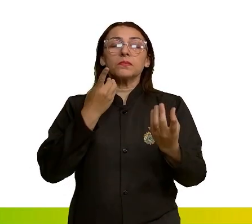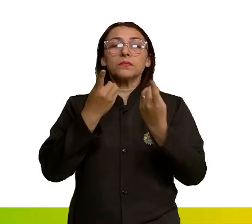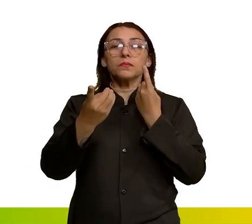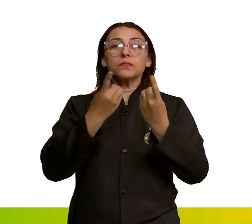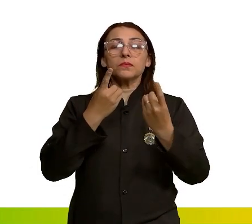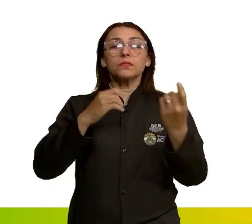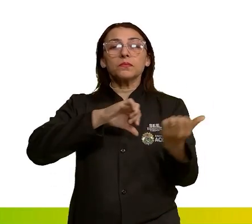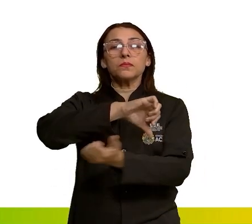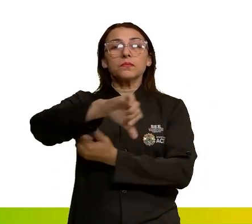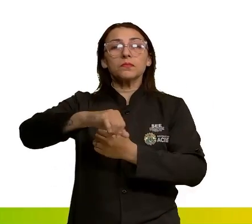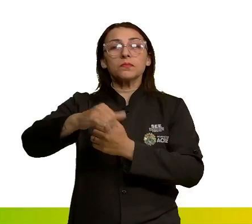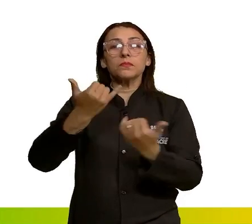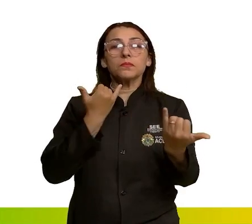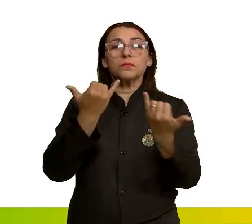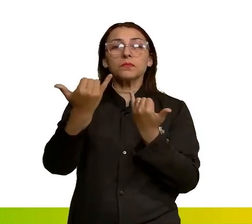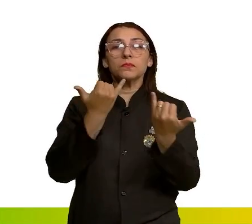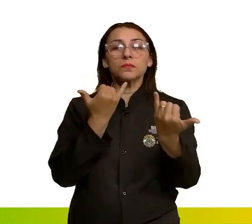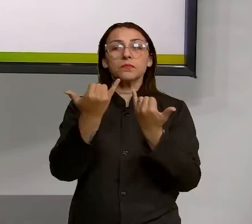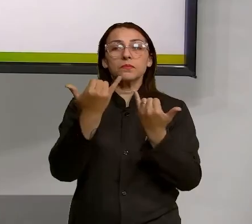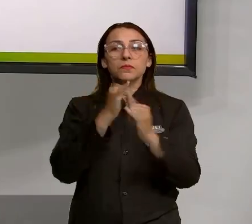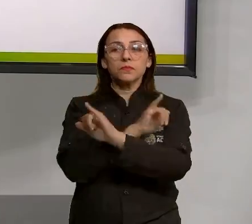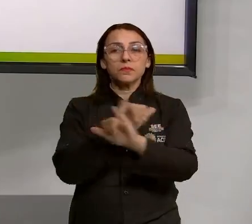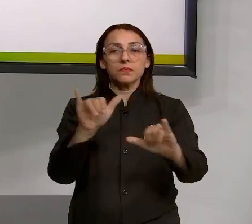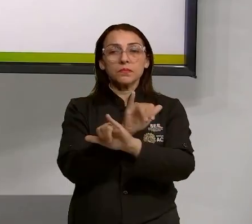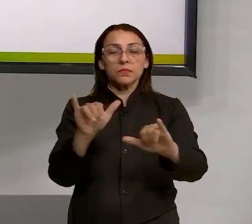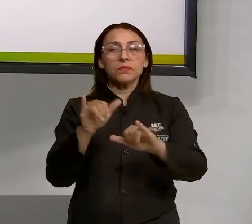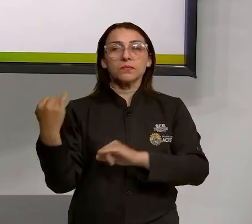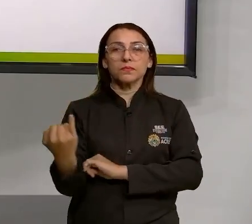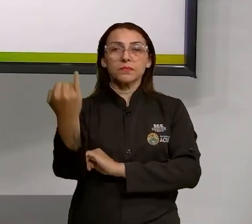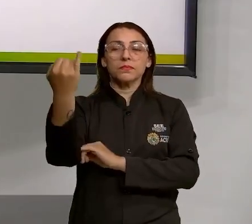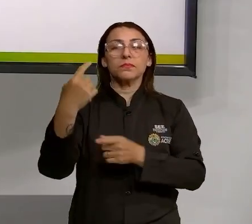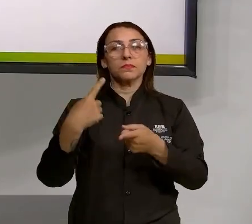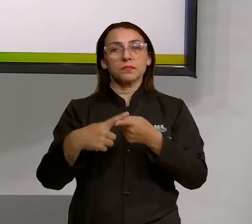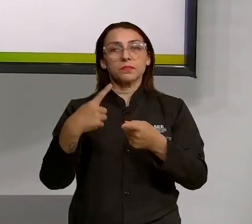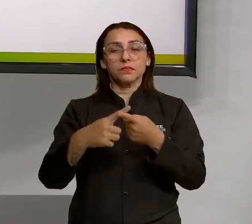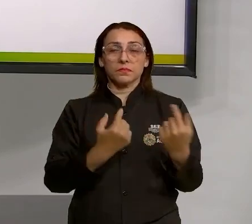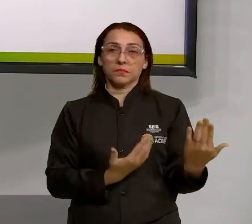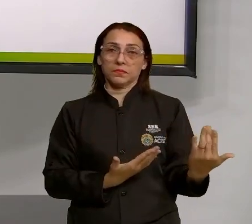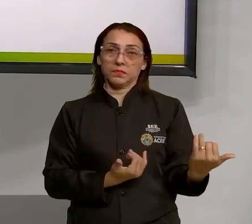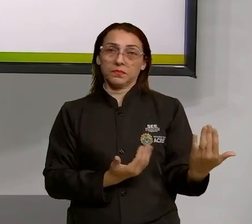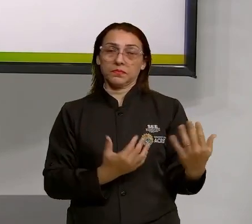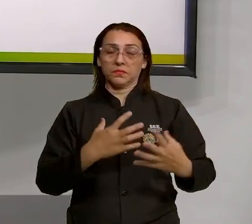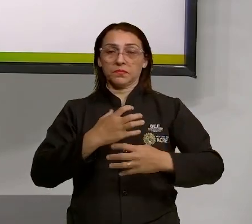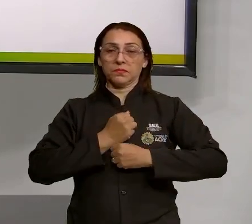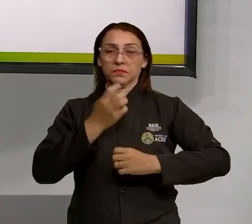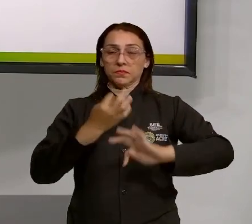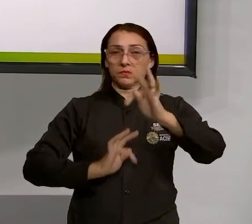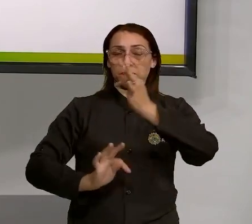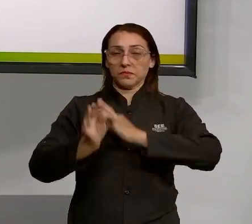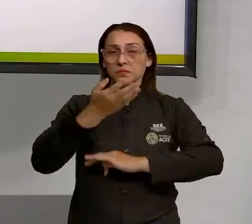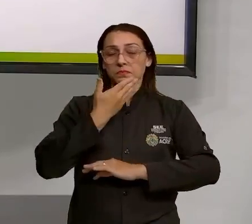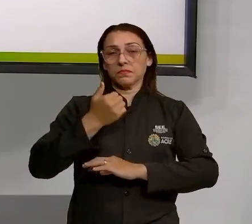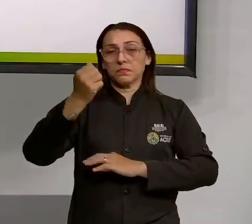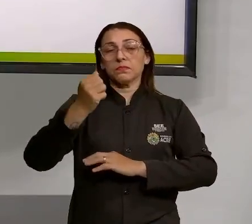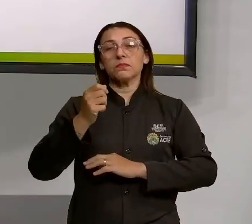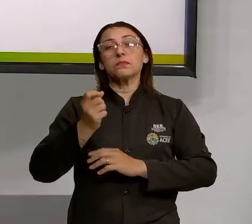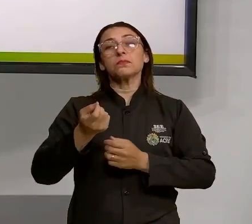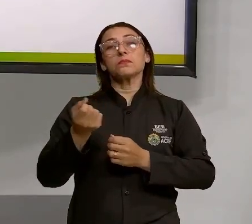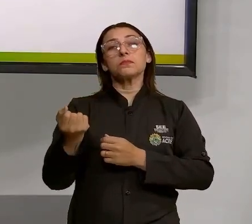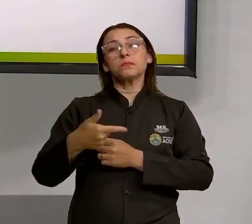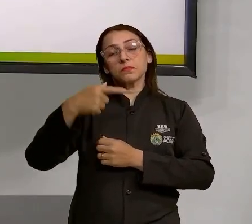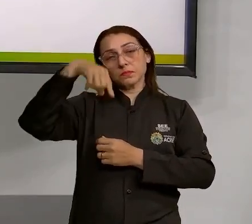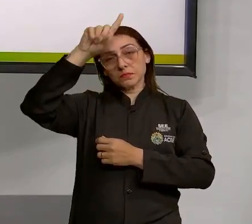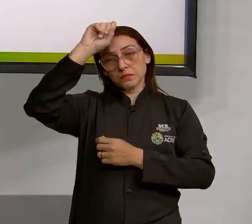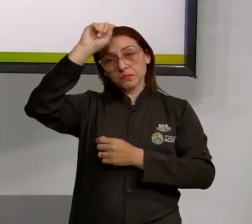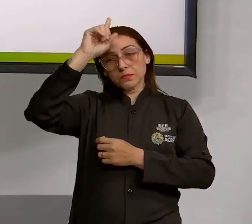a troca de informações. Isso aqui é importante porque muitas vezes o jovem domina a tecnologia melhor do que o adulto. O